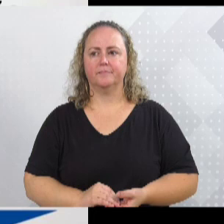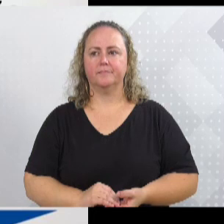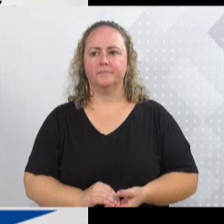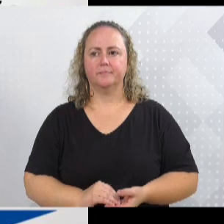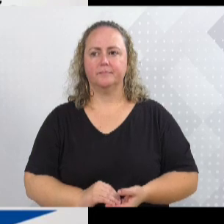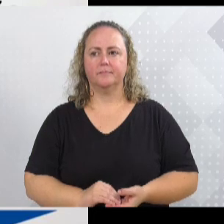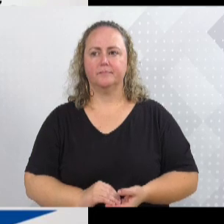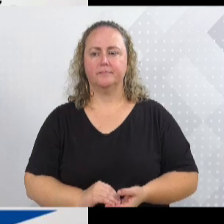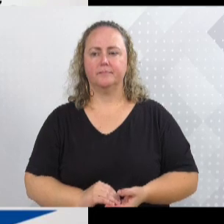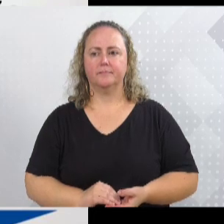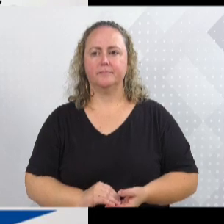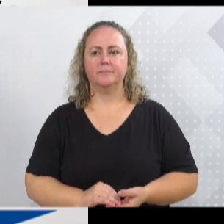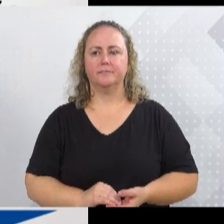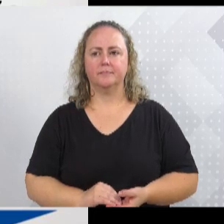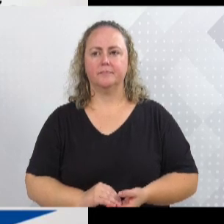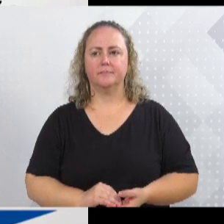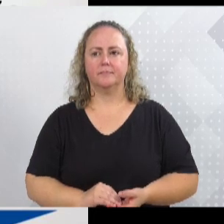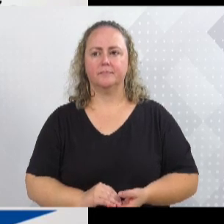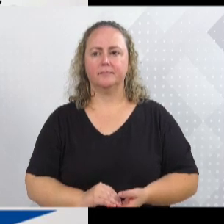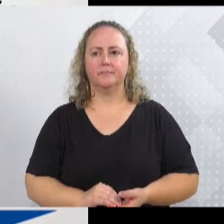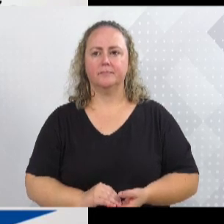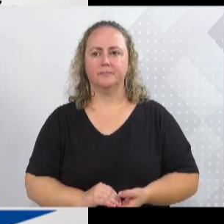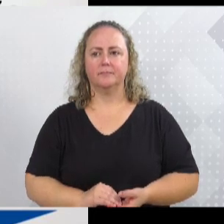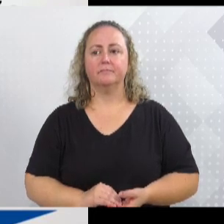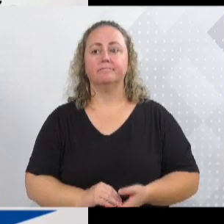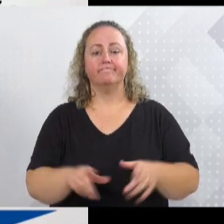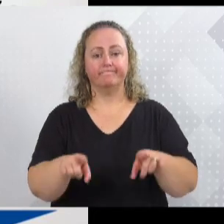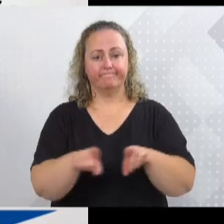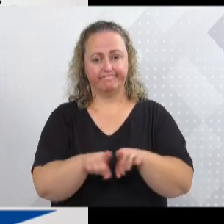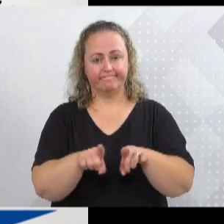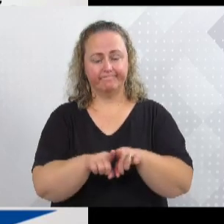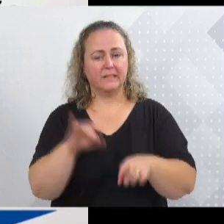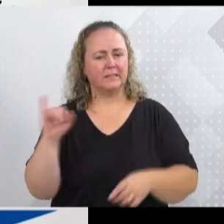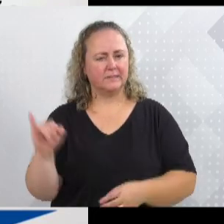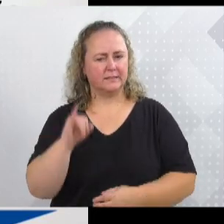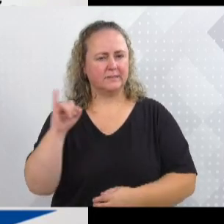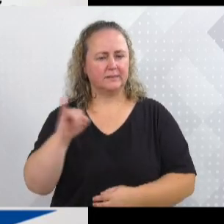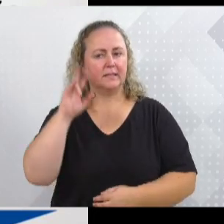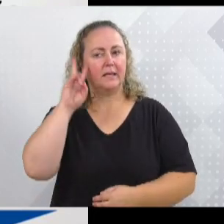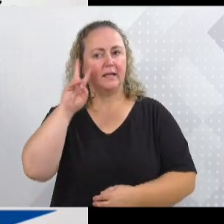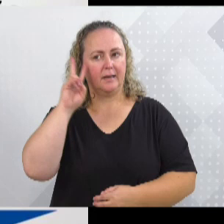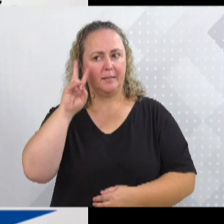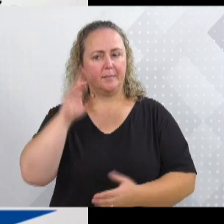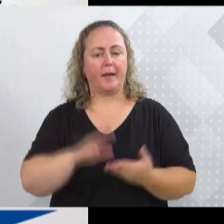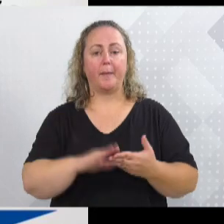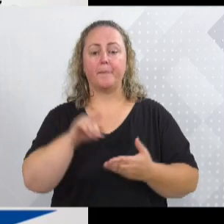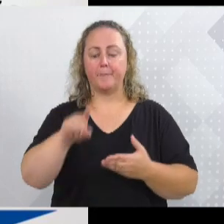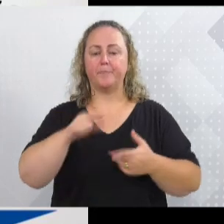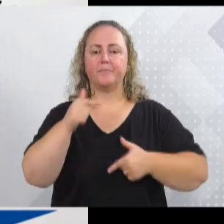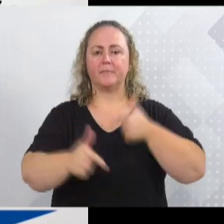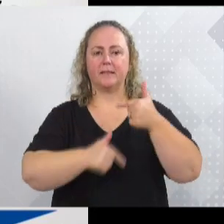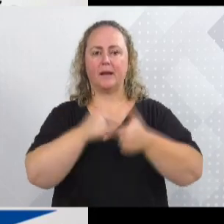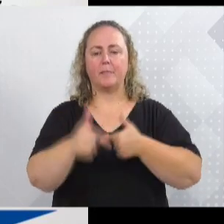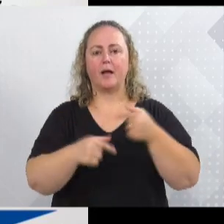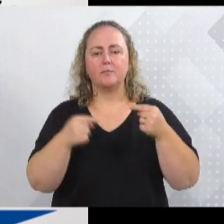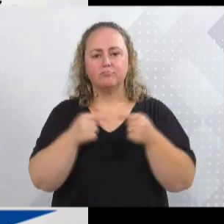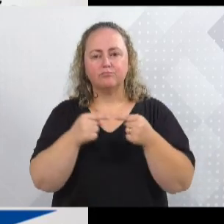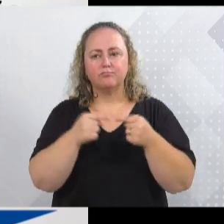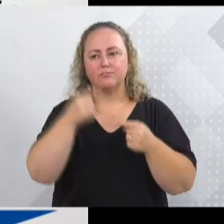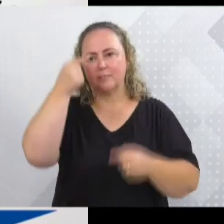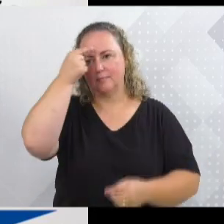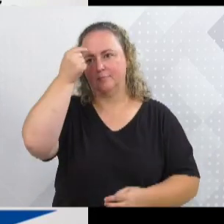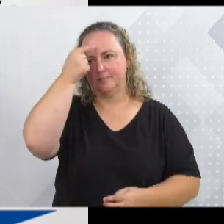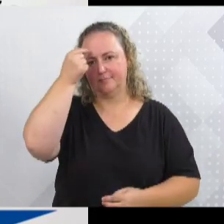Então, outro ponto que é importante mencionar é que é um serviço universitário. E, nesse